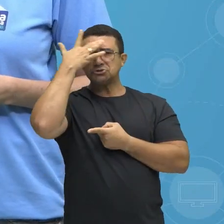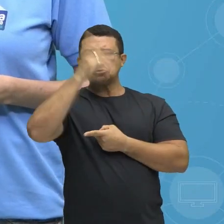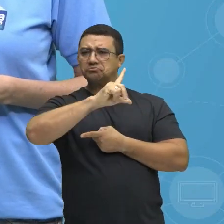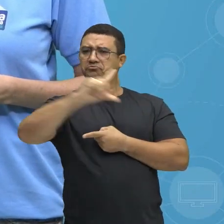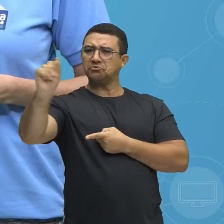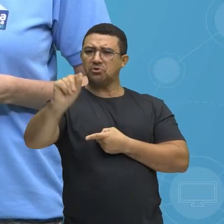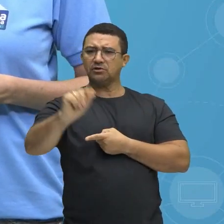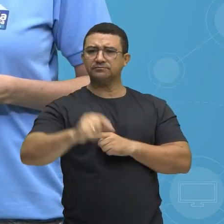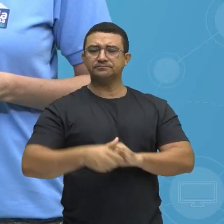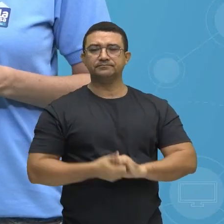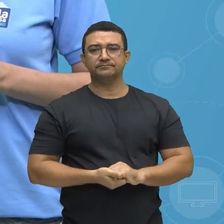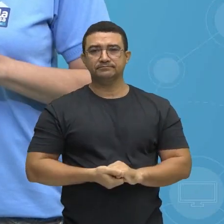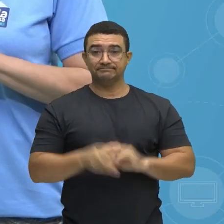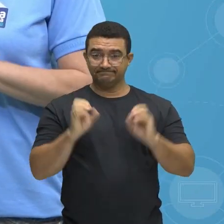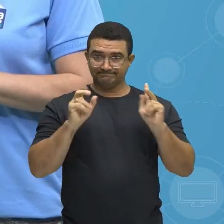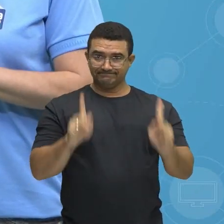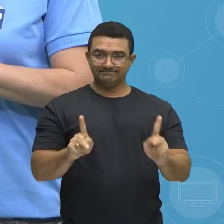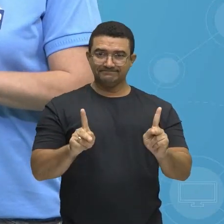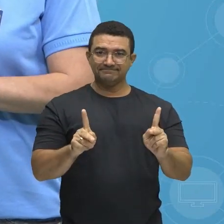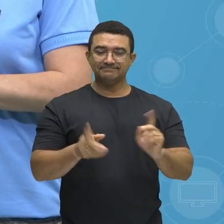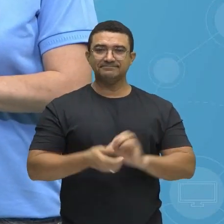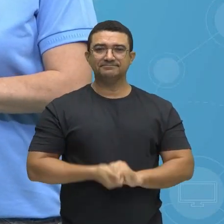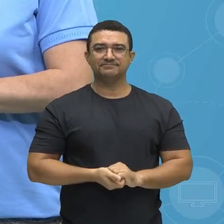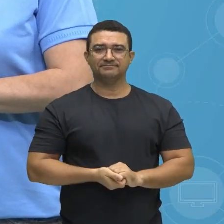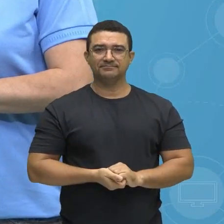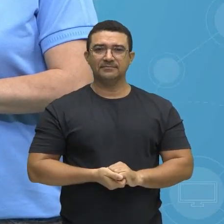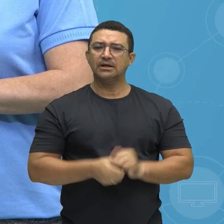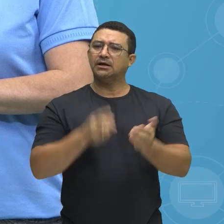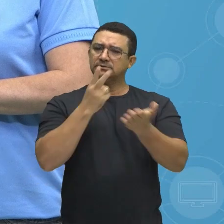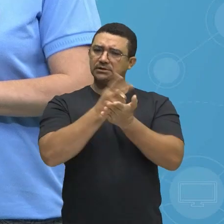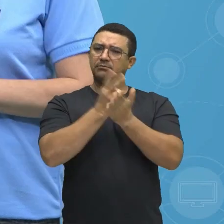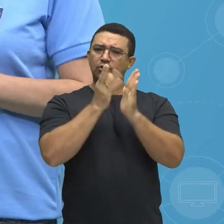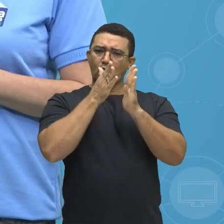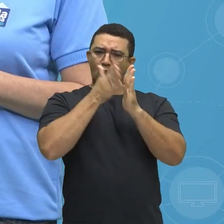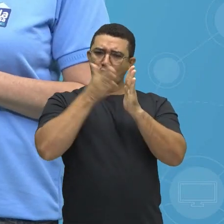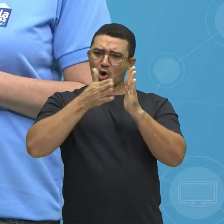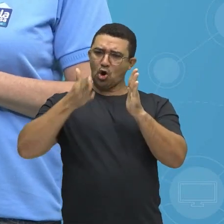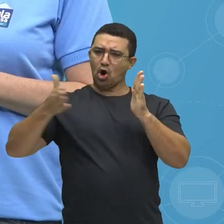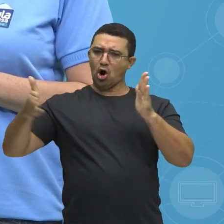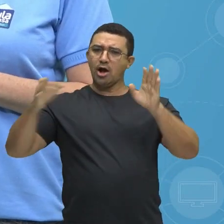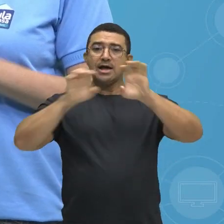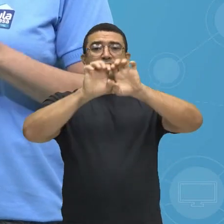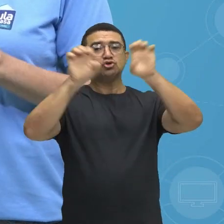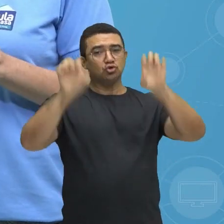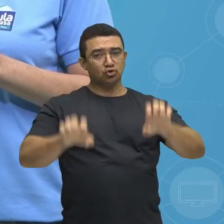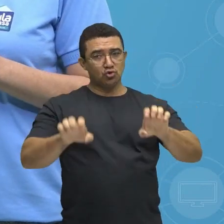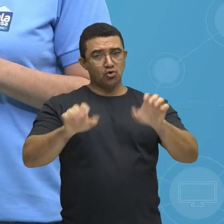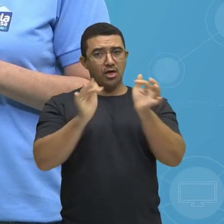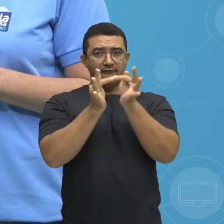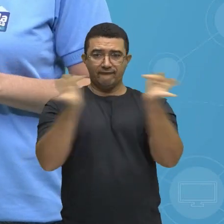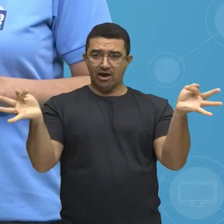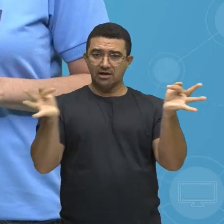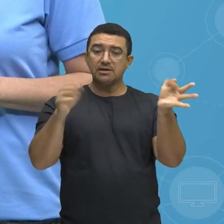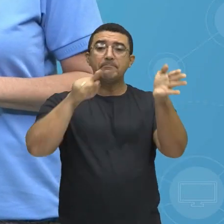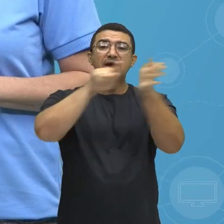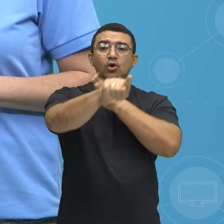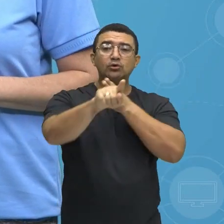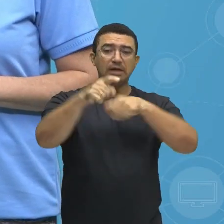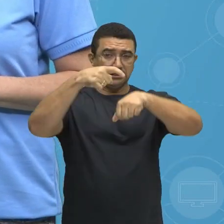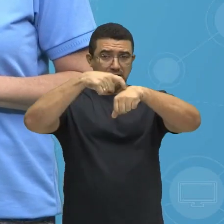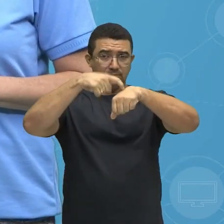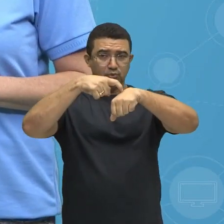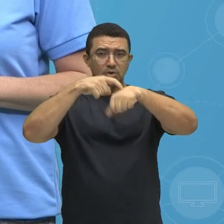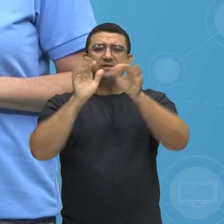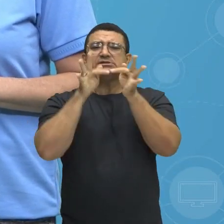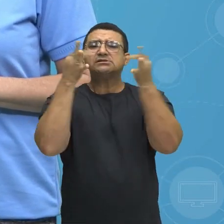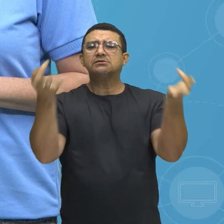embora. Tudo bem, people? Então, essa é sempre a ordem que você vai utilizar quando for fazer uma pergunta no simple present,